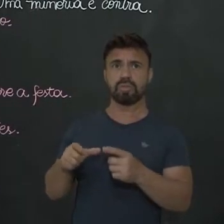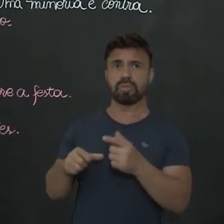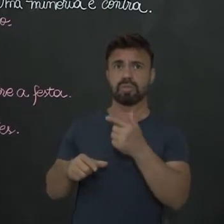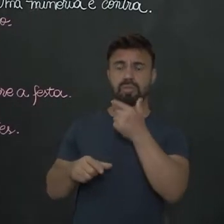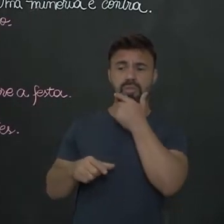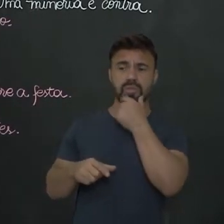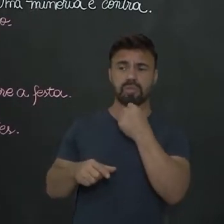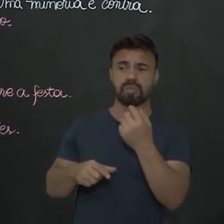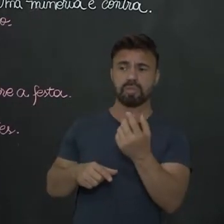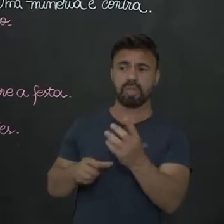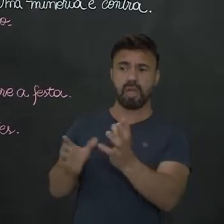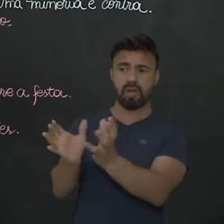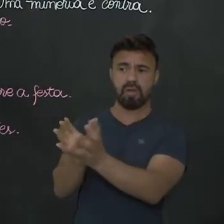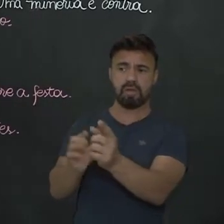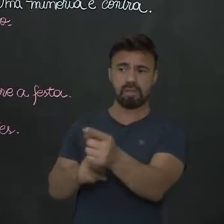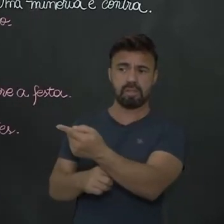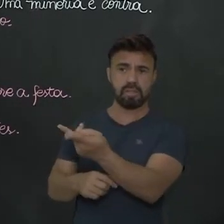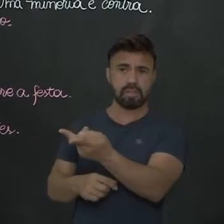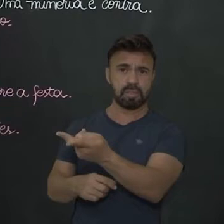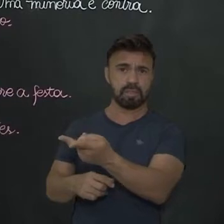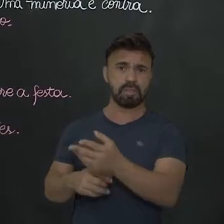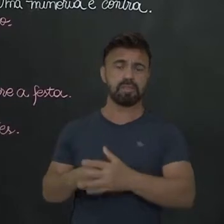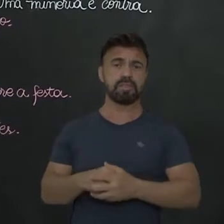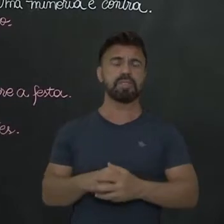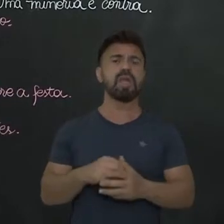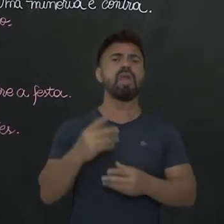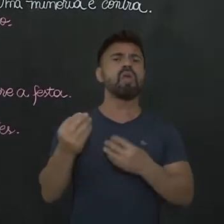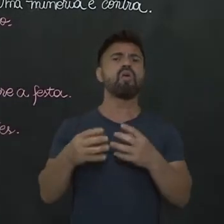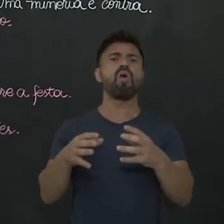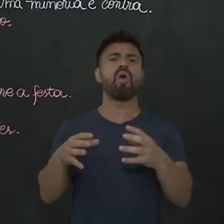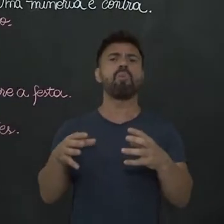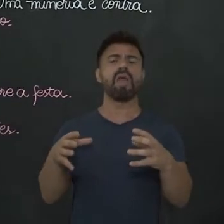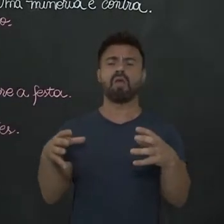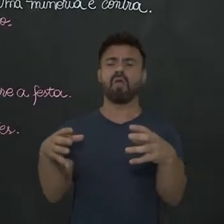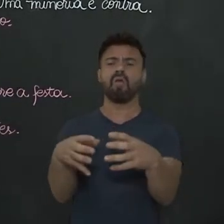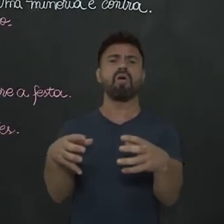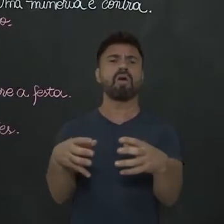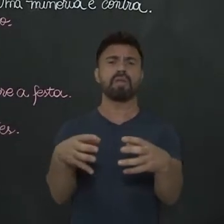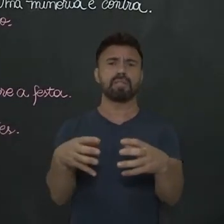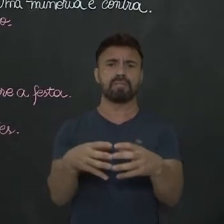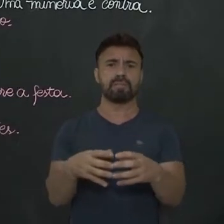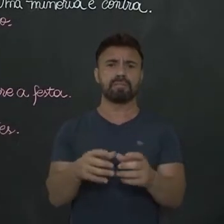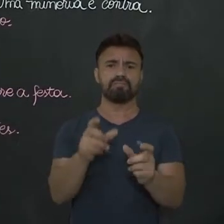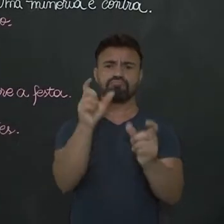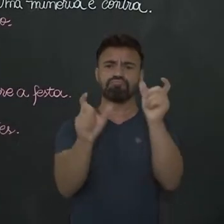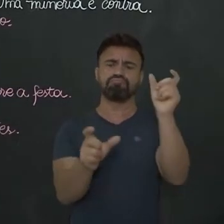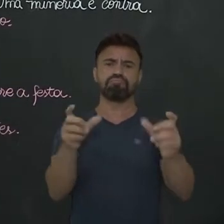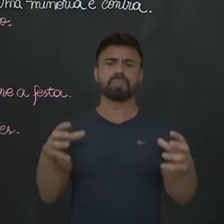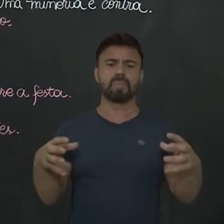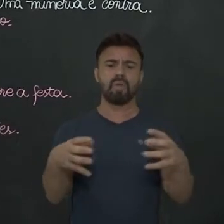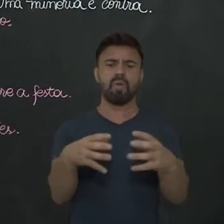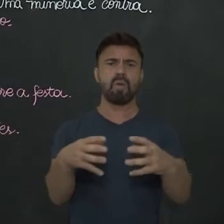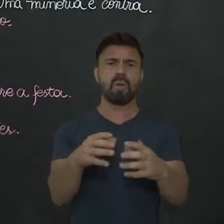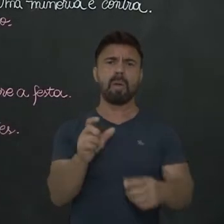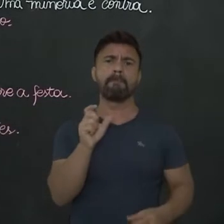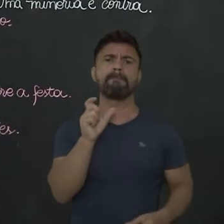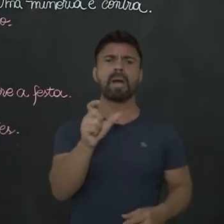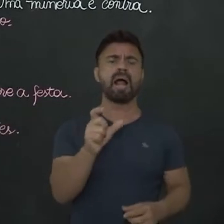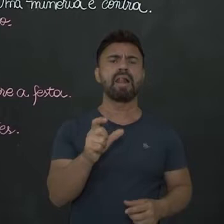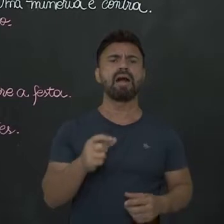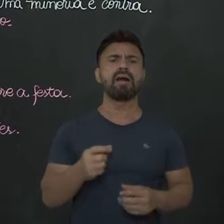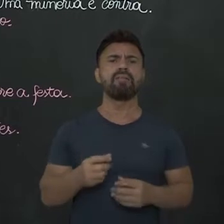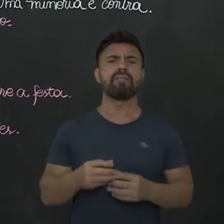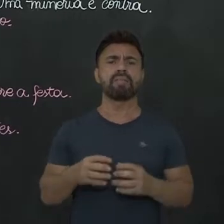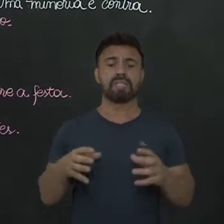pessoa do plural. E quando o sujeito é coletivo, ou seja, quando ele é manifestado por meio de uma palavra que